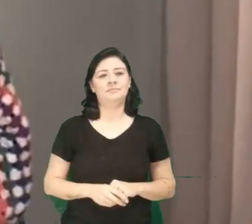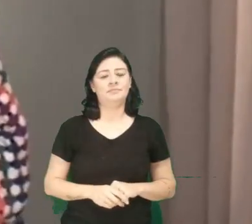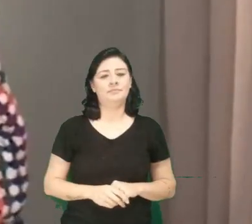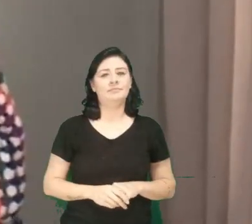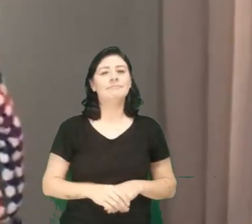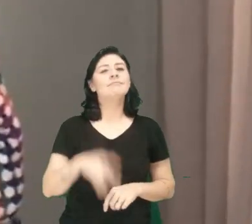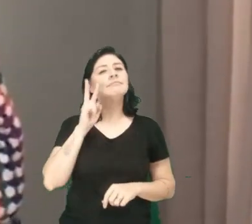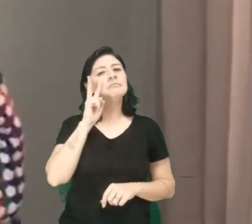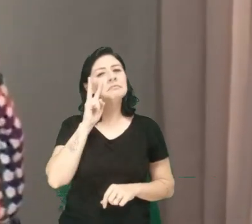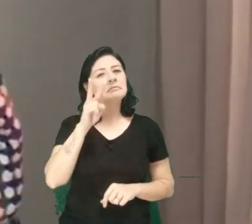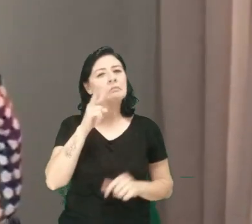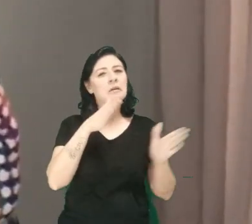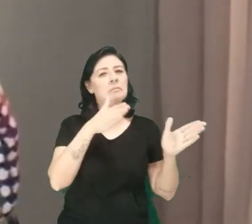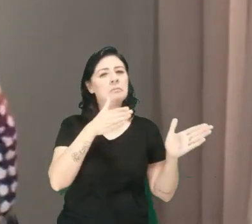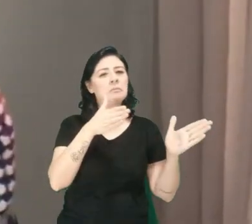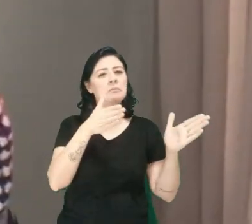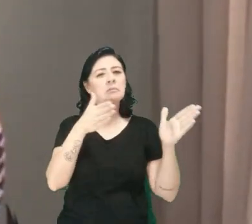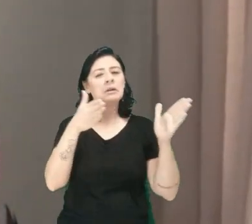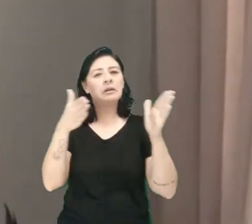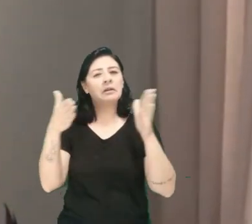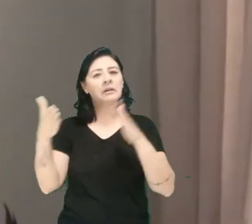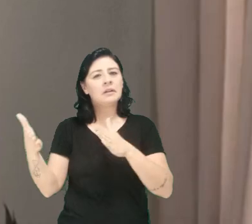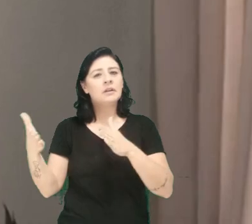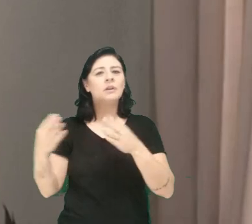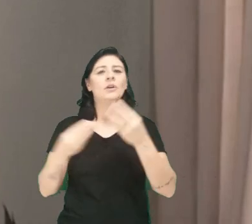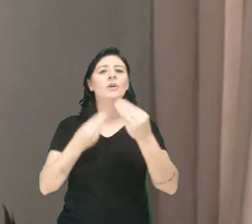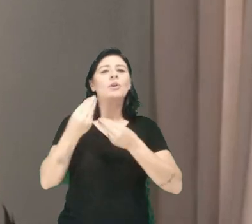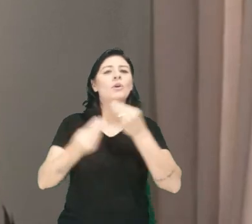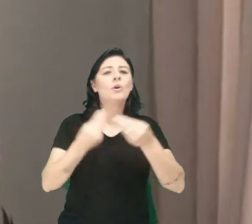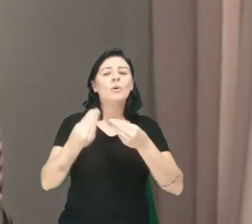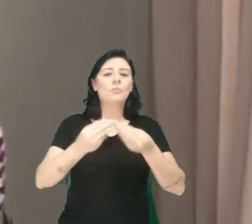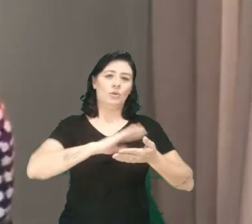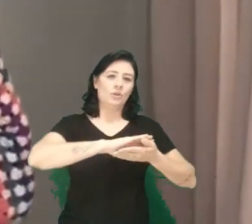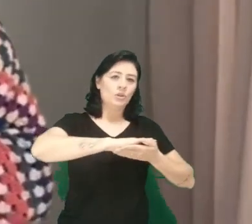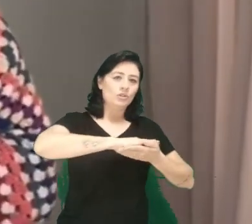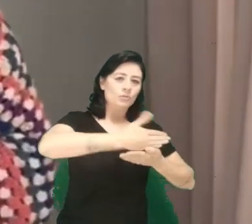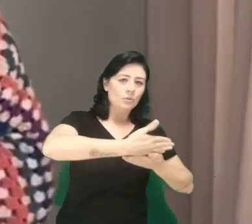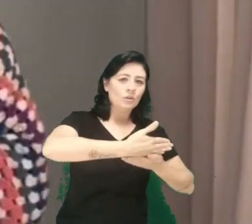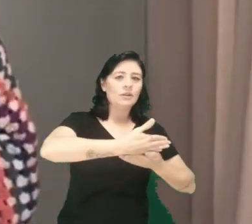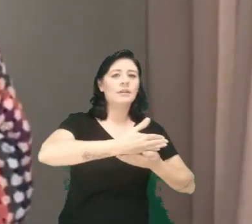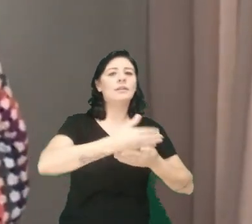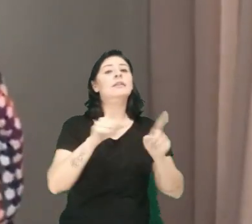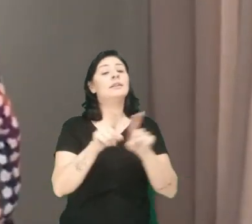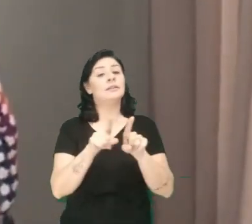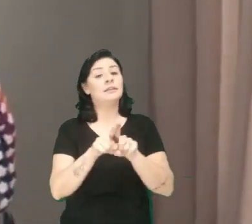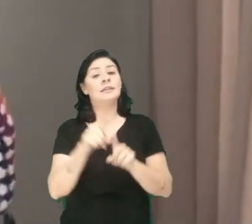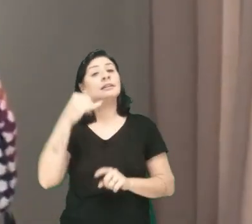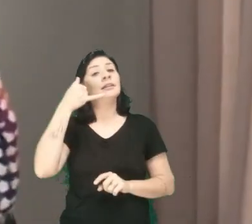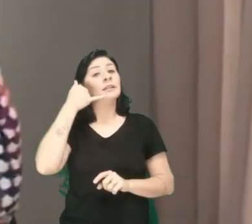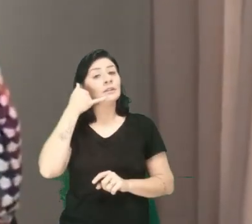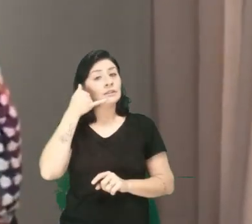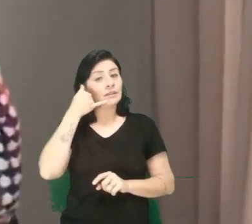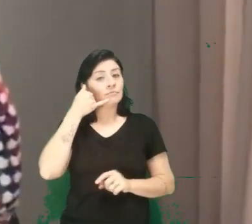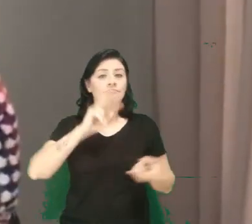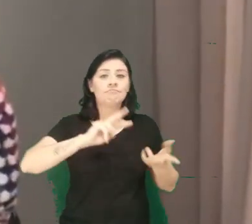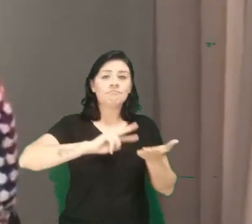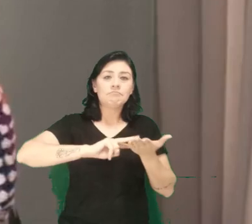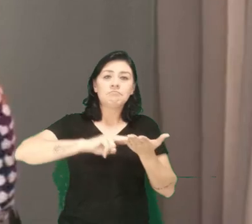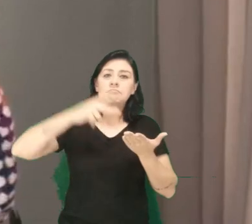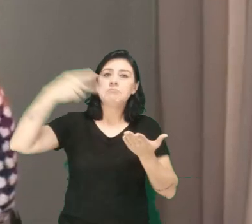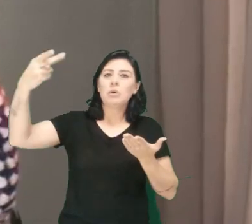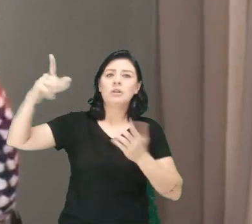Vocês assistiram como fazer o espelhamento do notebook e da tela do celular para a televisão da